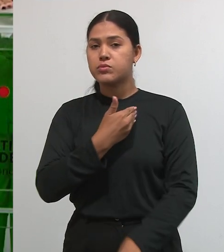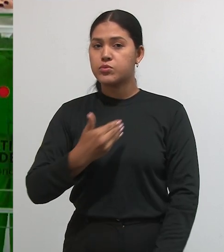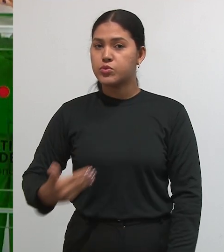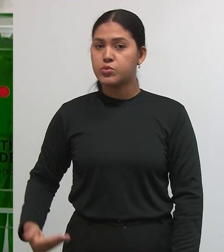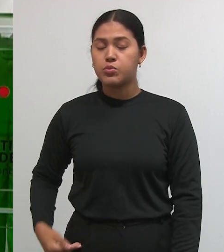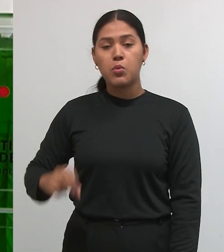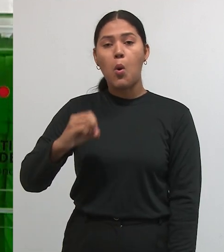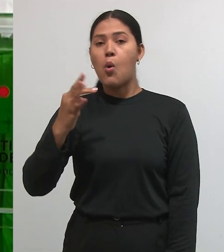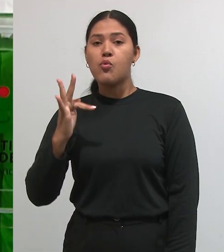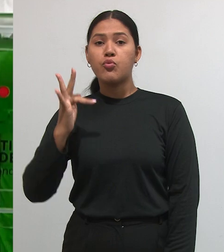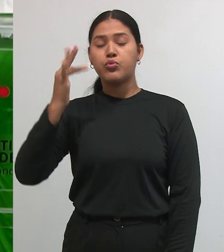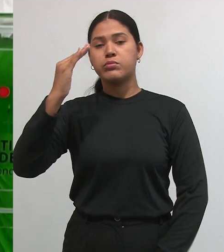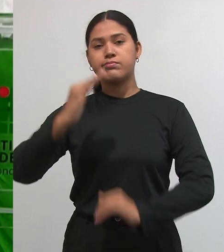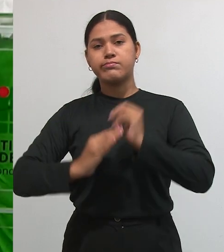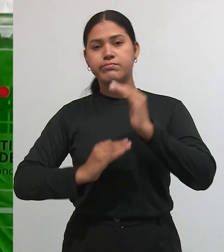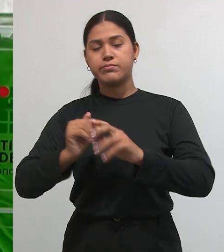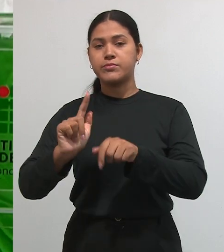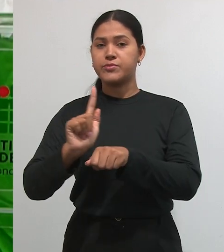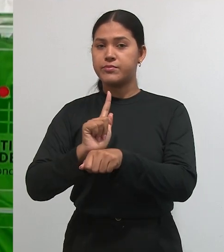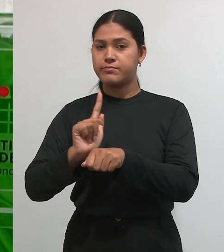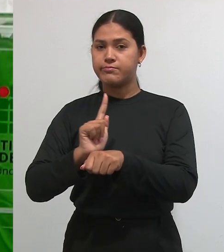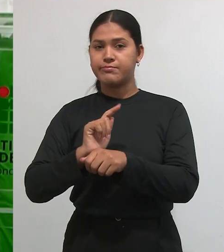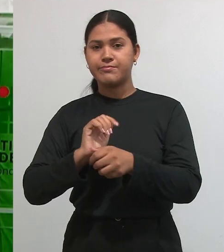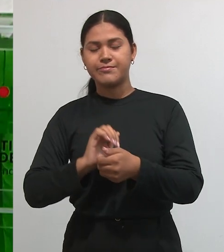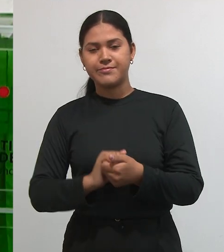gestor público, ok? Então, vamos lá.